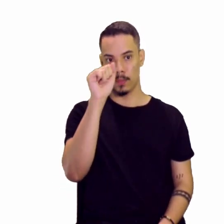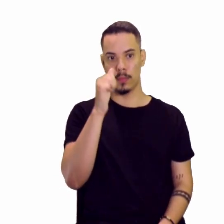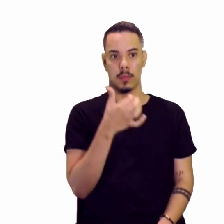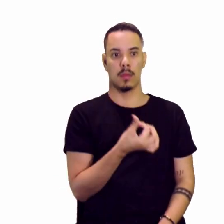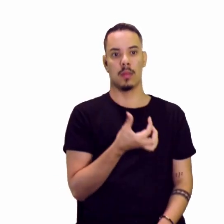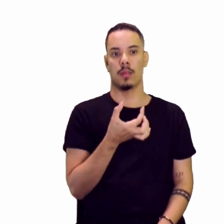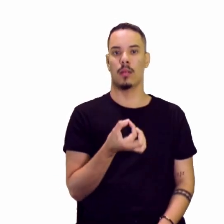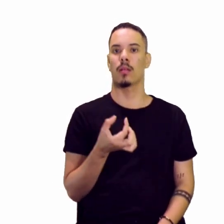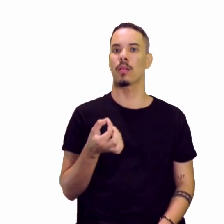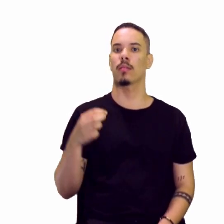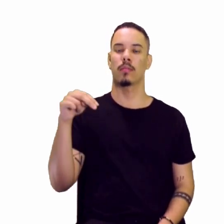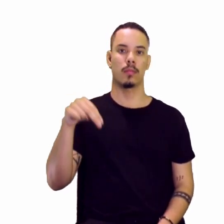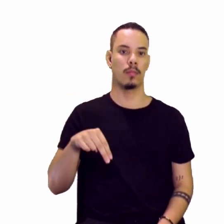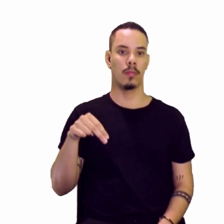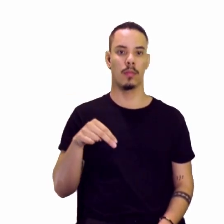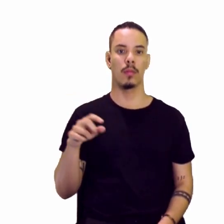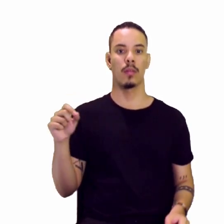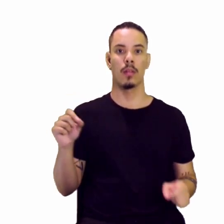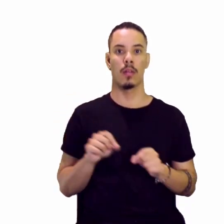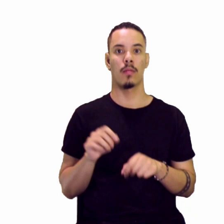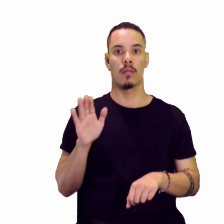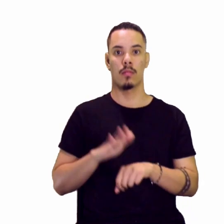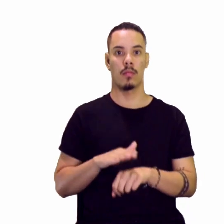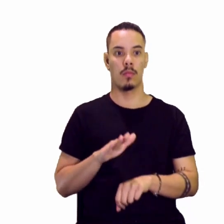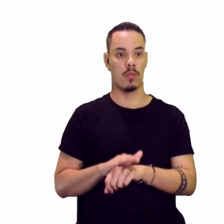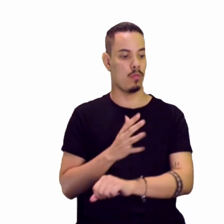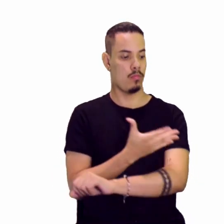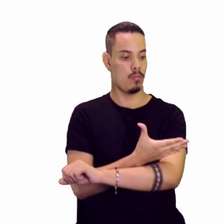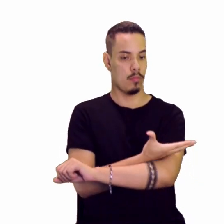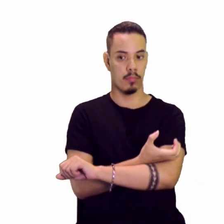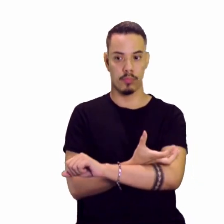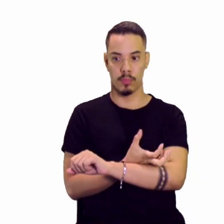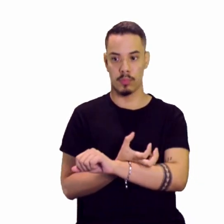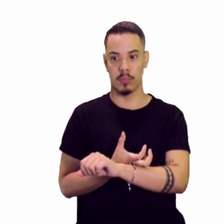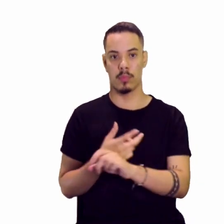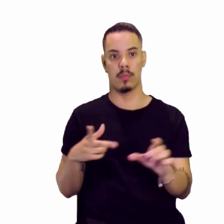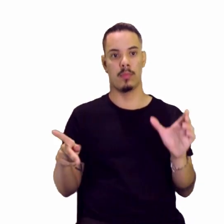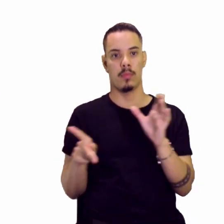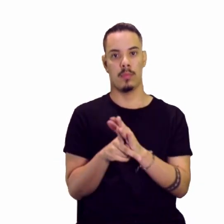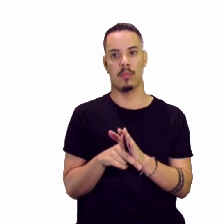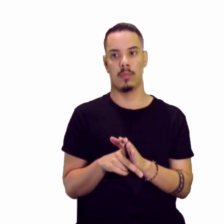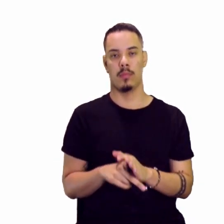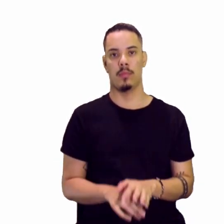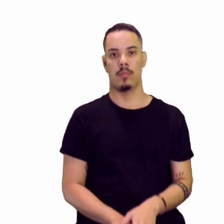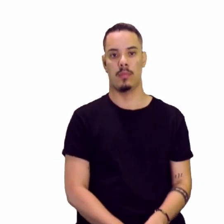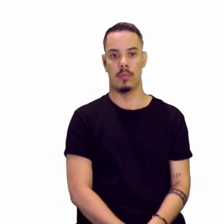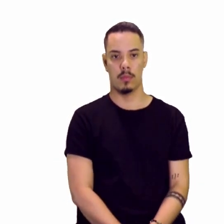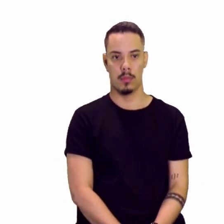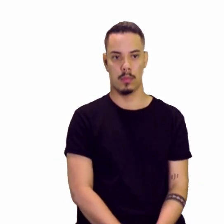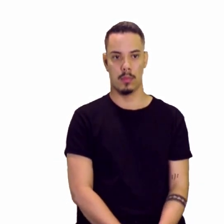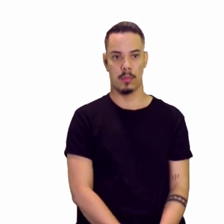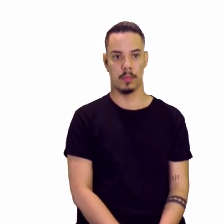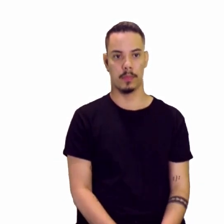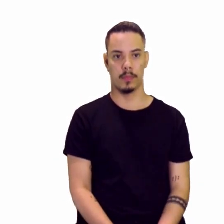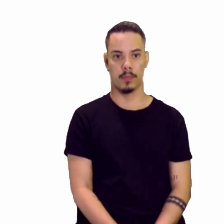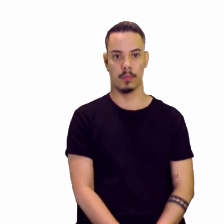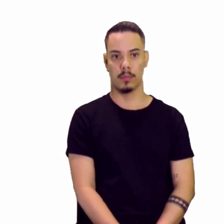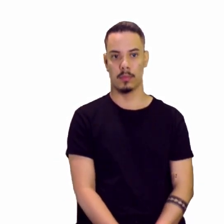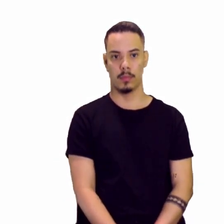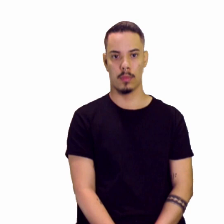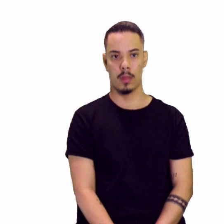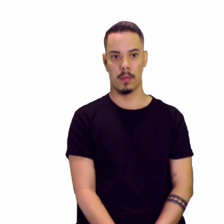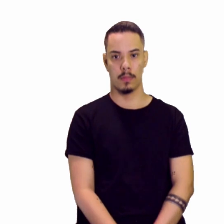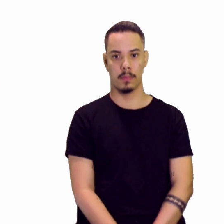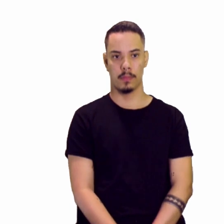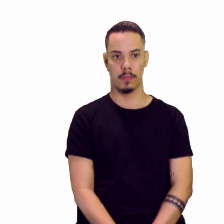600 Newton. Quem vai fazer isso? Os músculos, né? Exatamente, os músculos tanto ali da pata em si, né, de todo